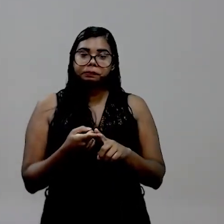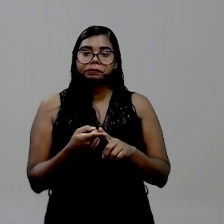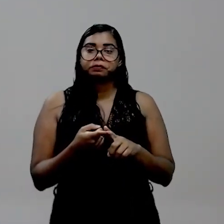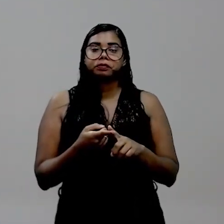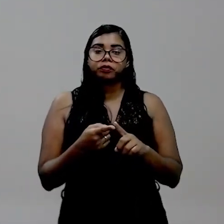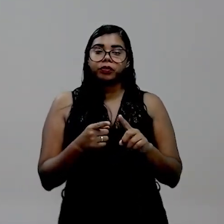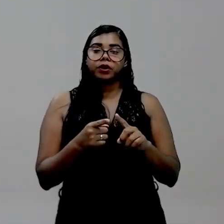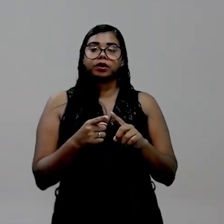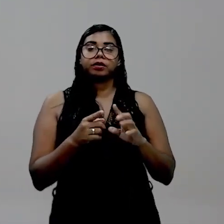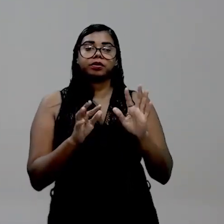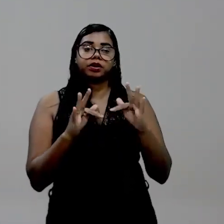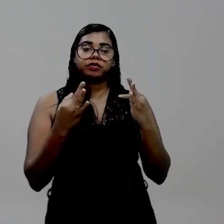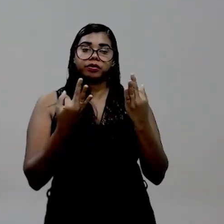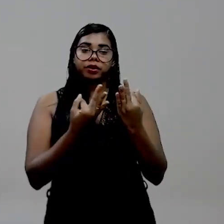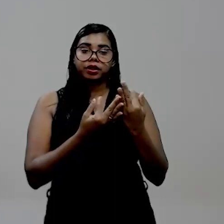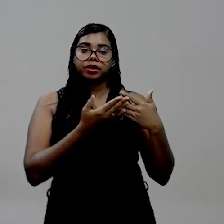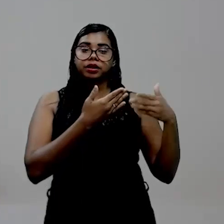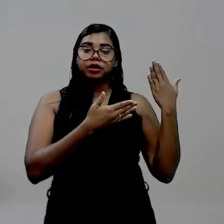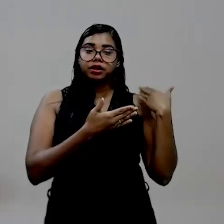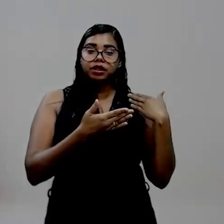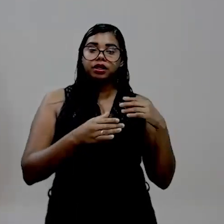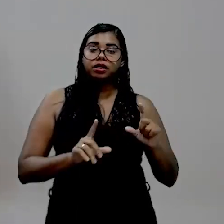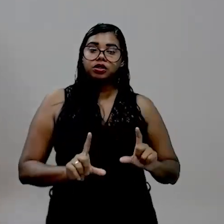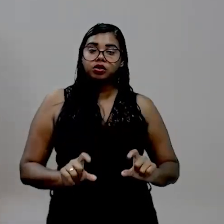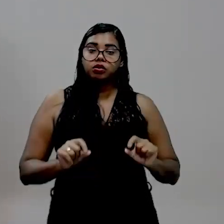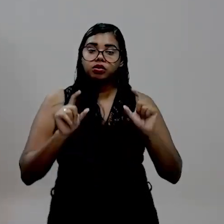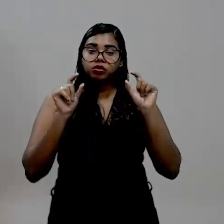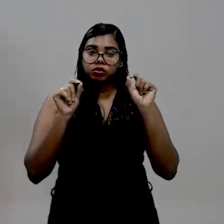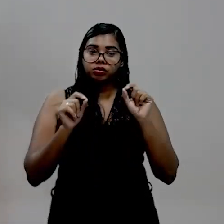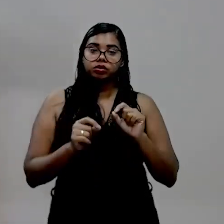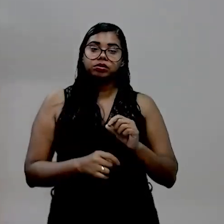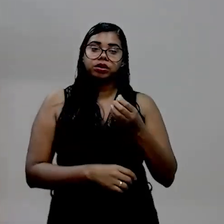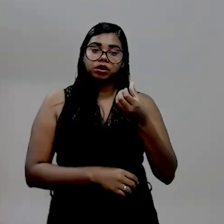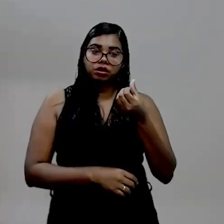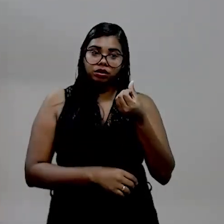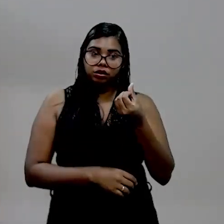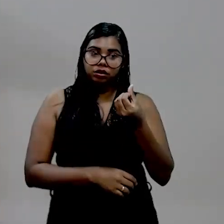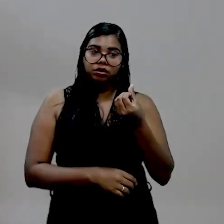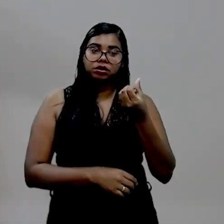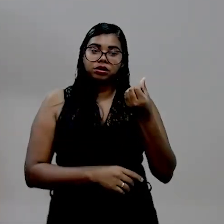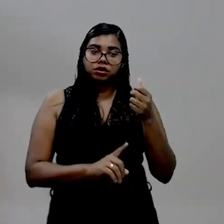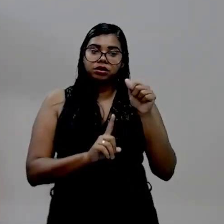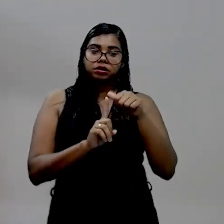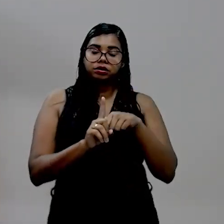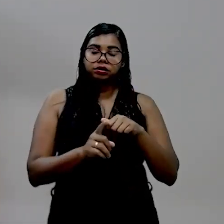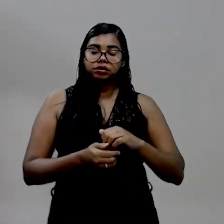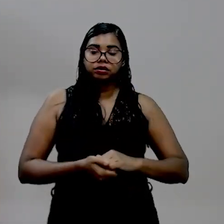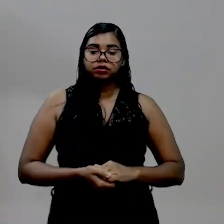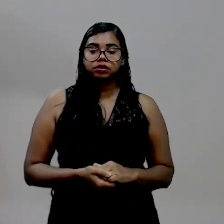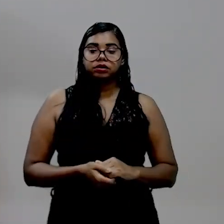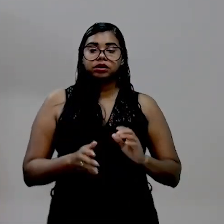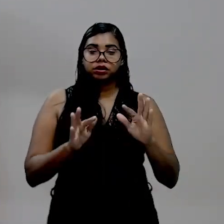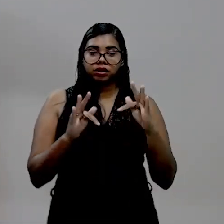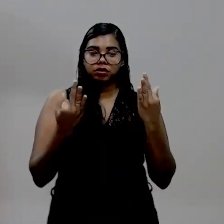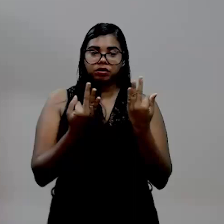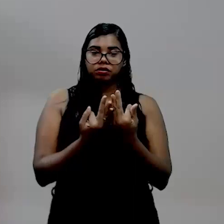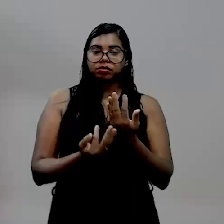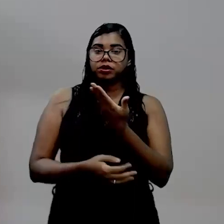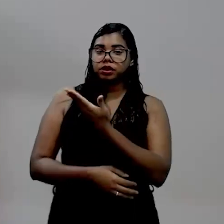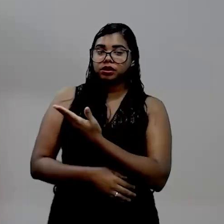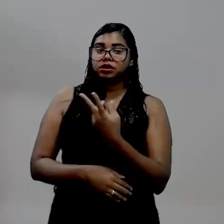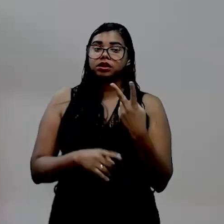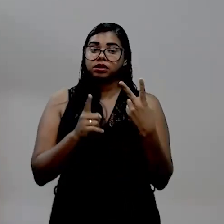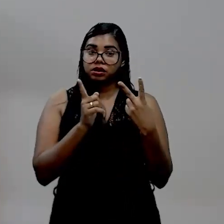tenham com câncer, eu diria que até de 6 em 6 meses. Tá? Tem uma família que eu acompanho, eu já estou na segunda geração delas,